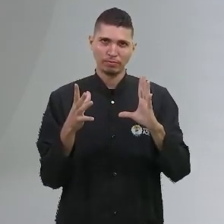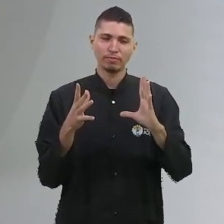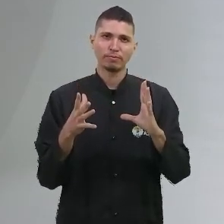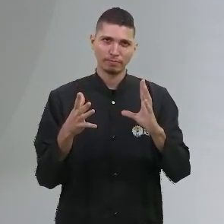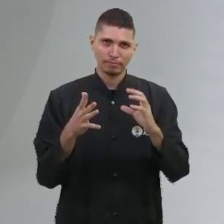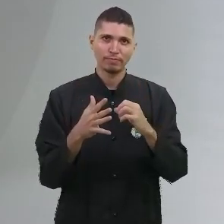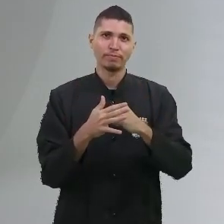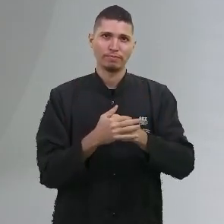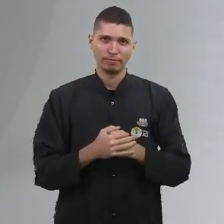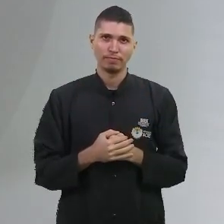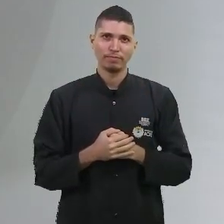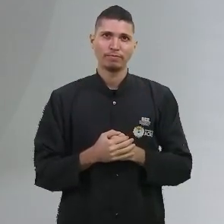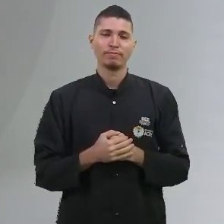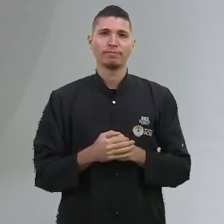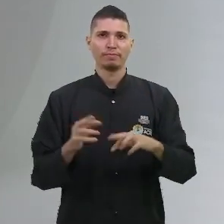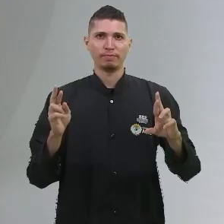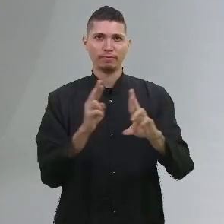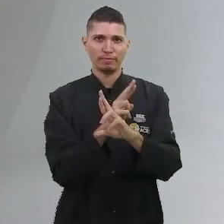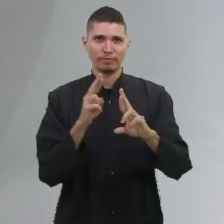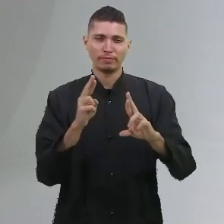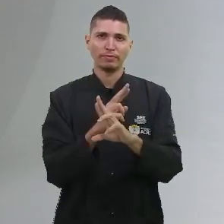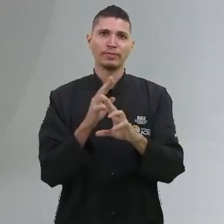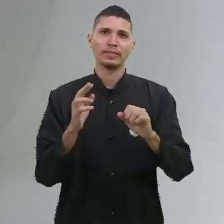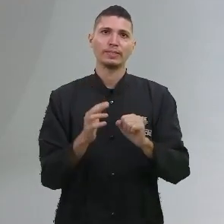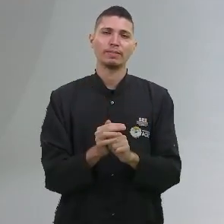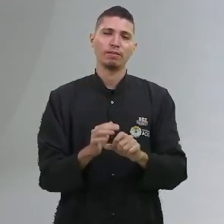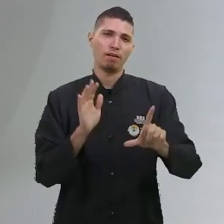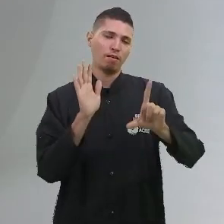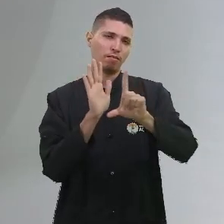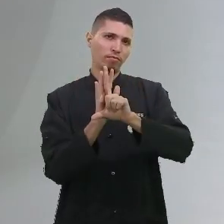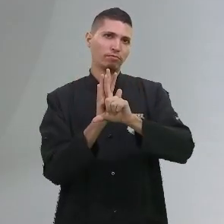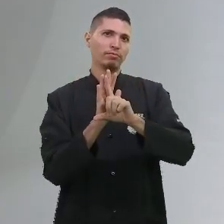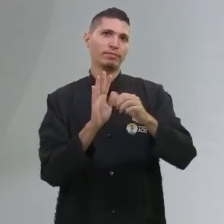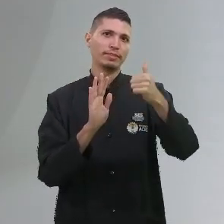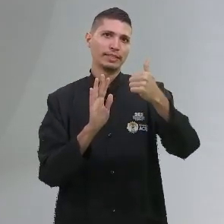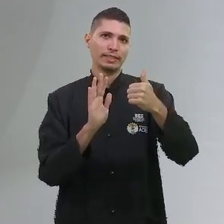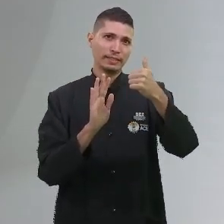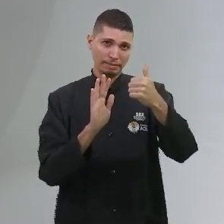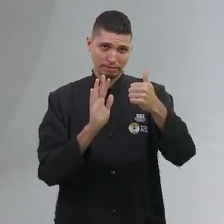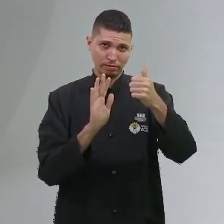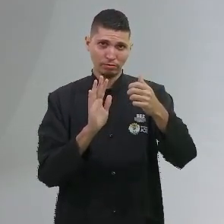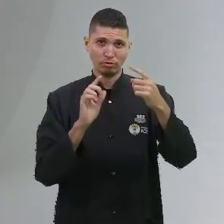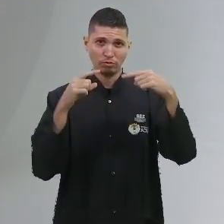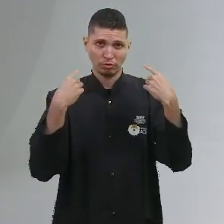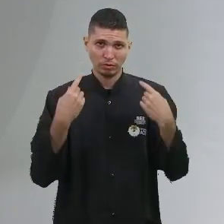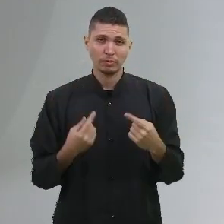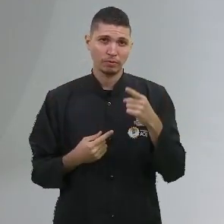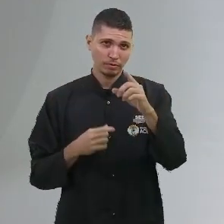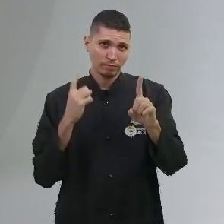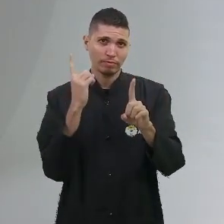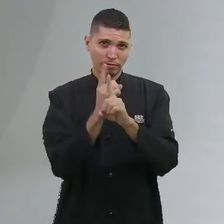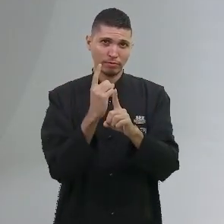relacionada à aula da primeira lei de Newton, tá ok? E espero vocês